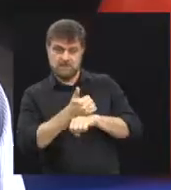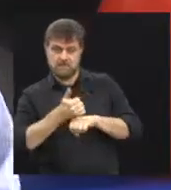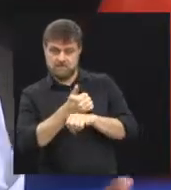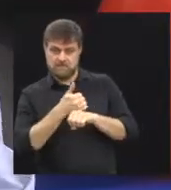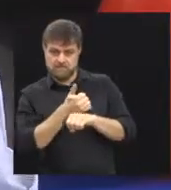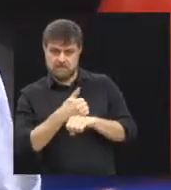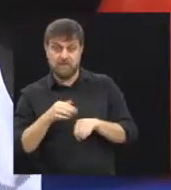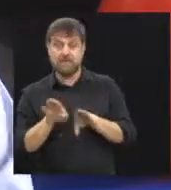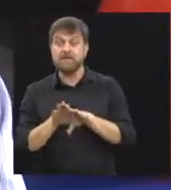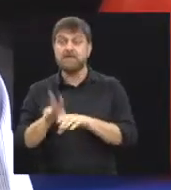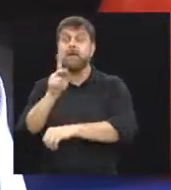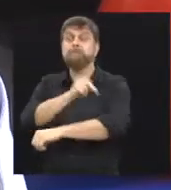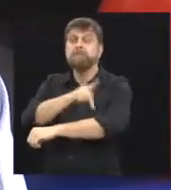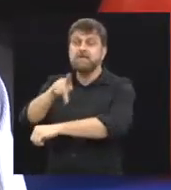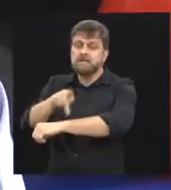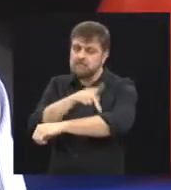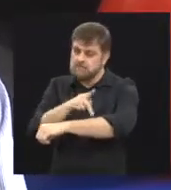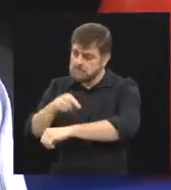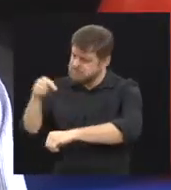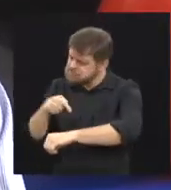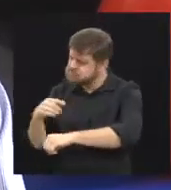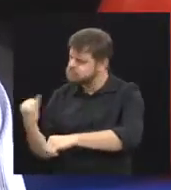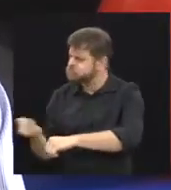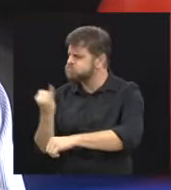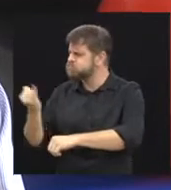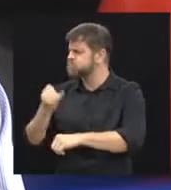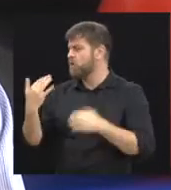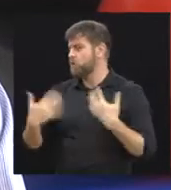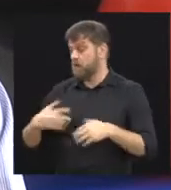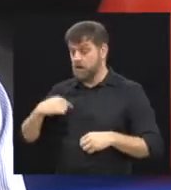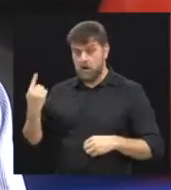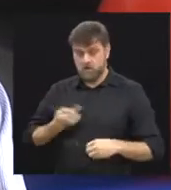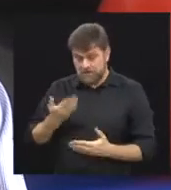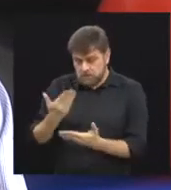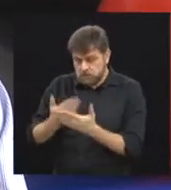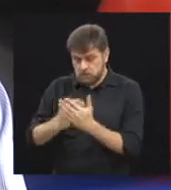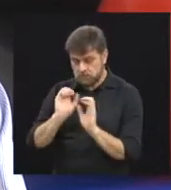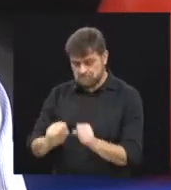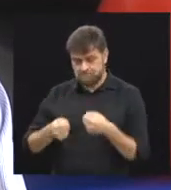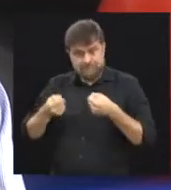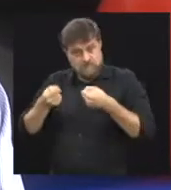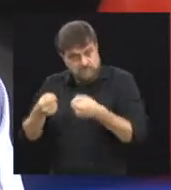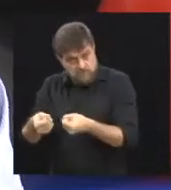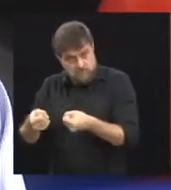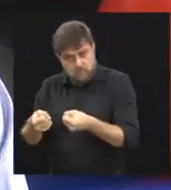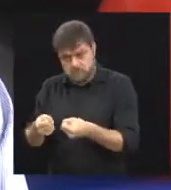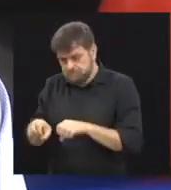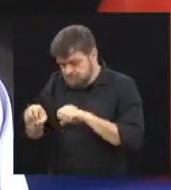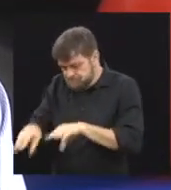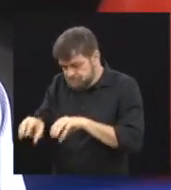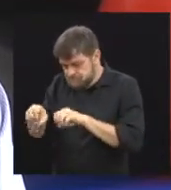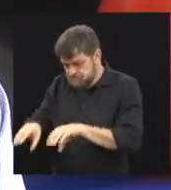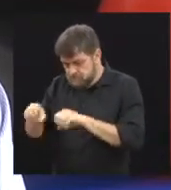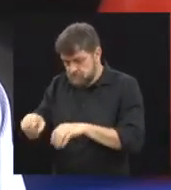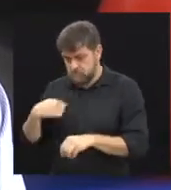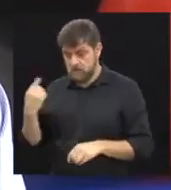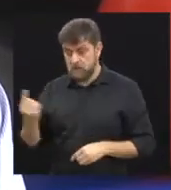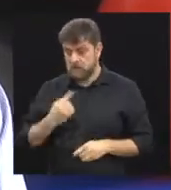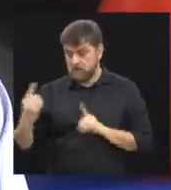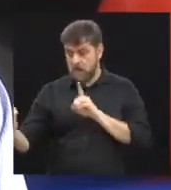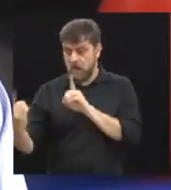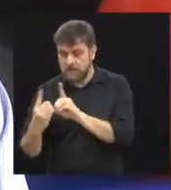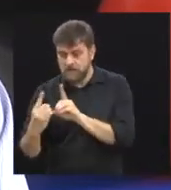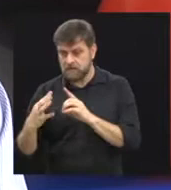a questão da pedagogia, que é muito importante, porque nós fazemos aqui reforço escolar para as crianças. E aí a gente procura dar um